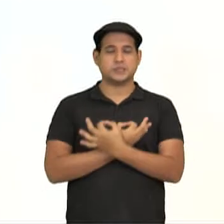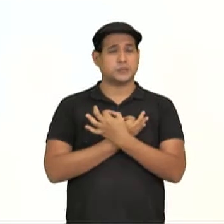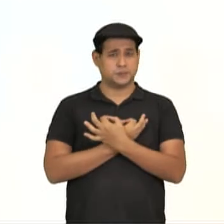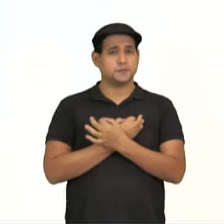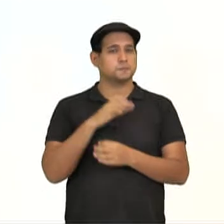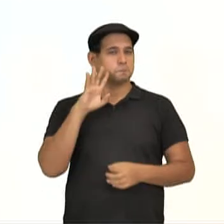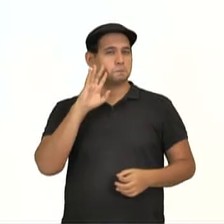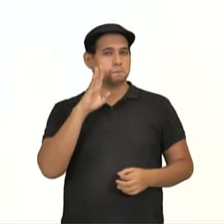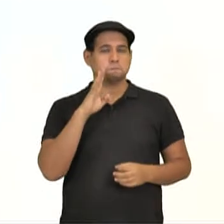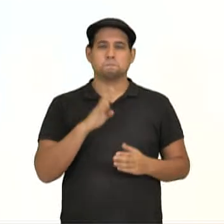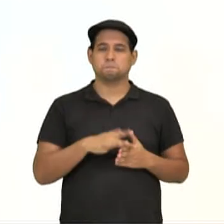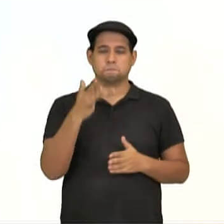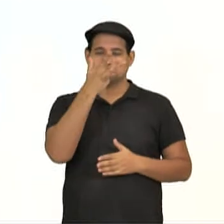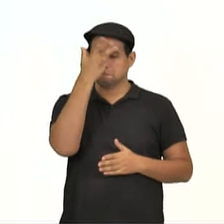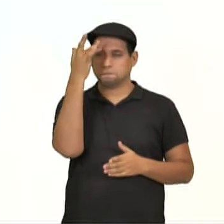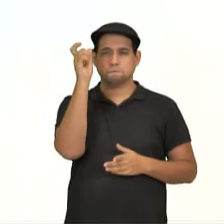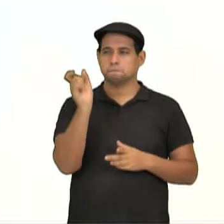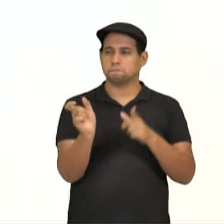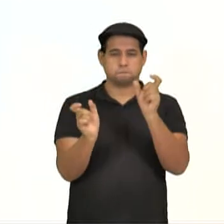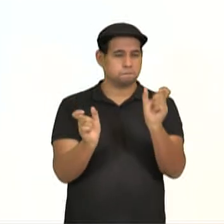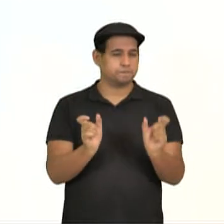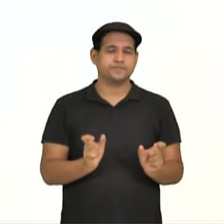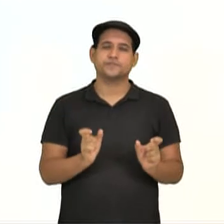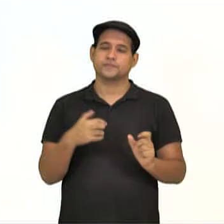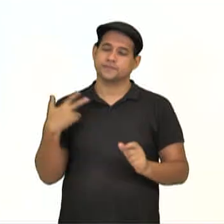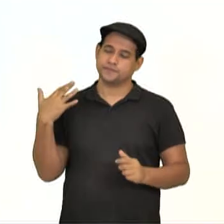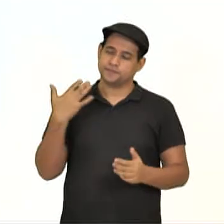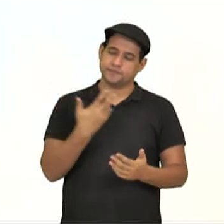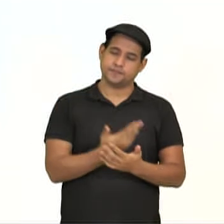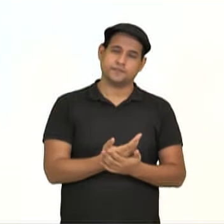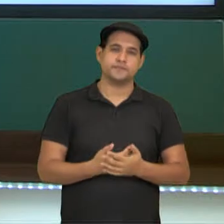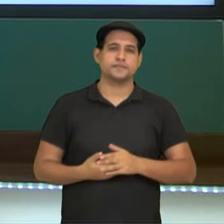pode trazer para as pessoas ao longo do tempo.